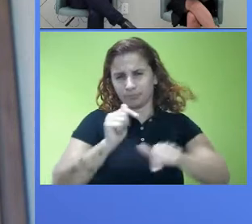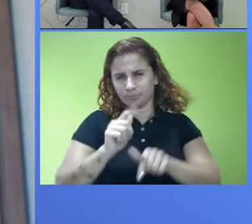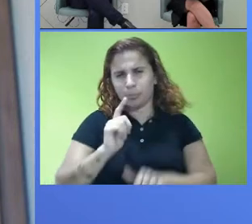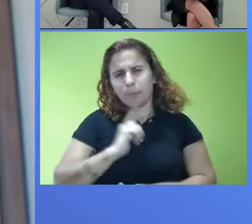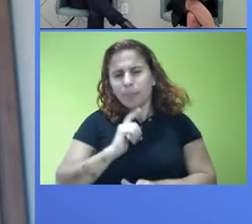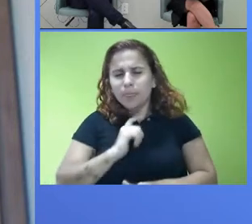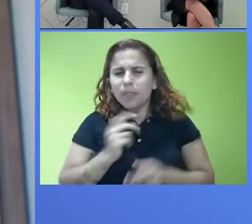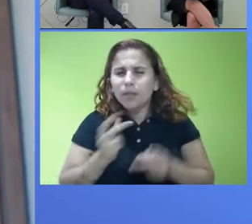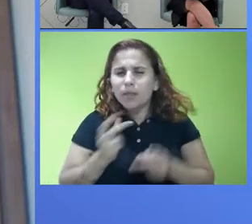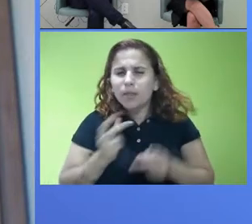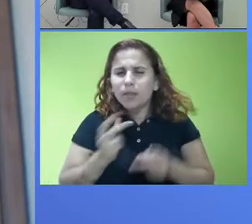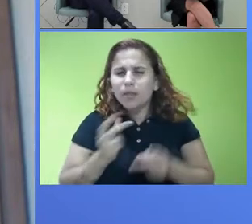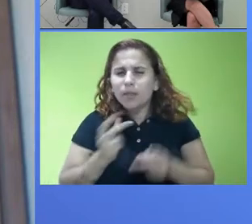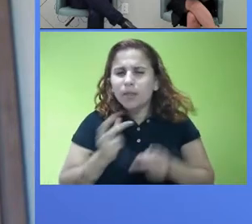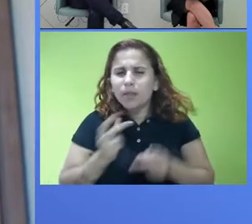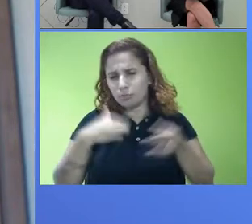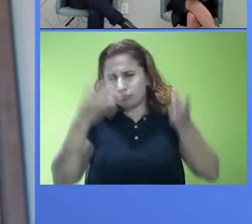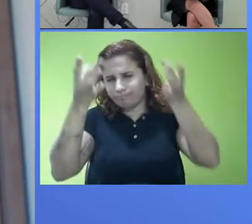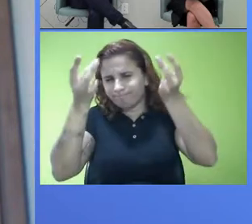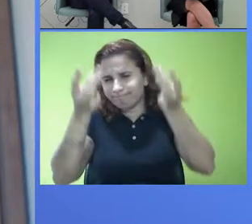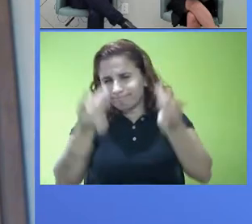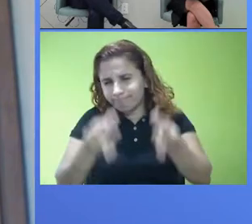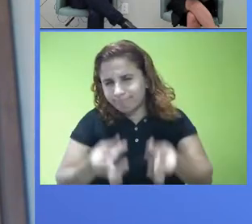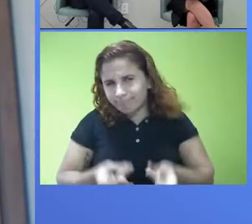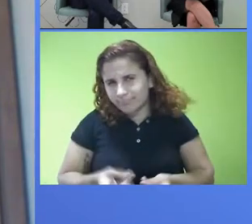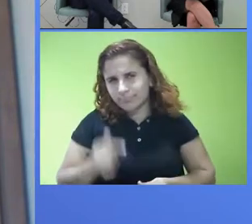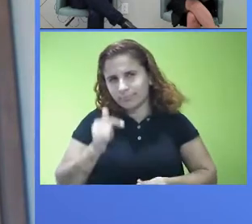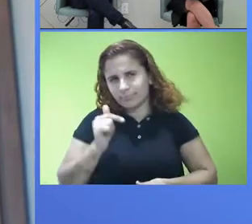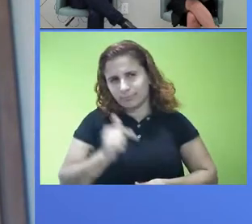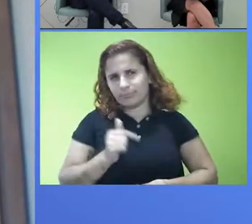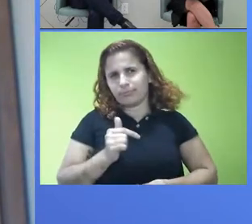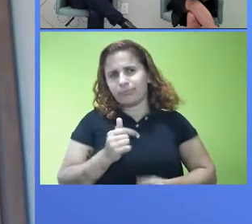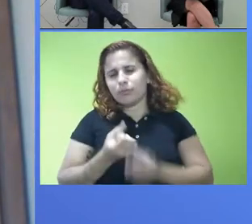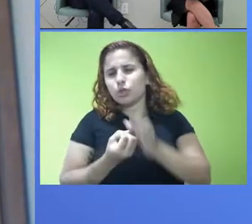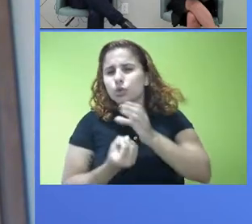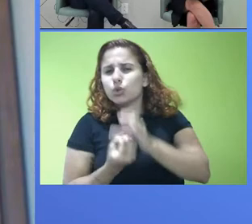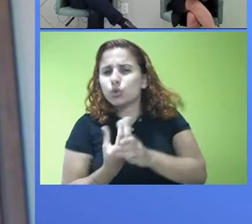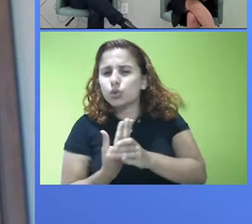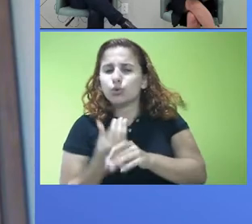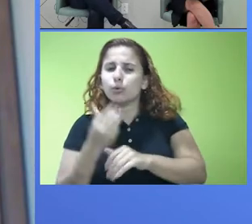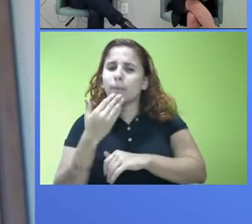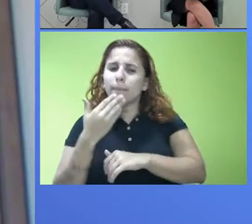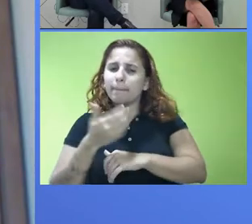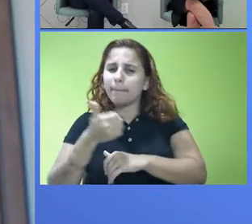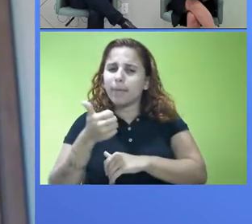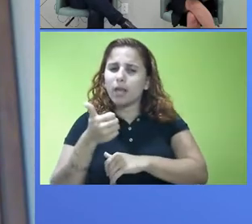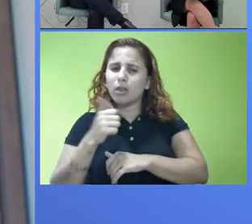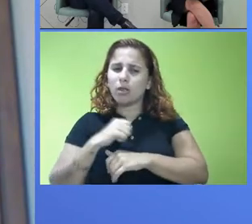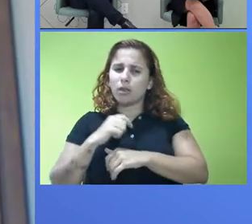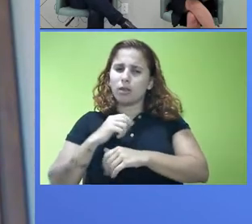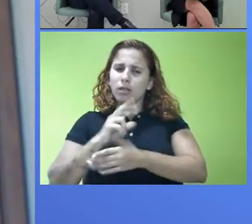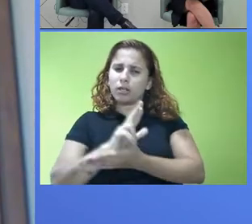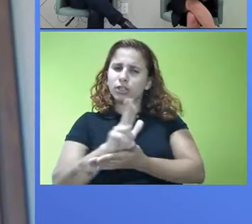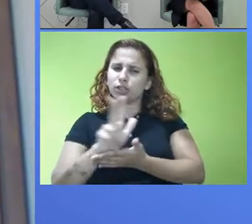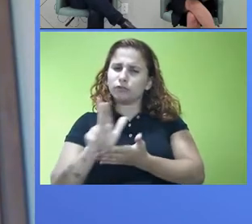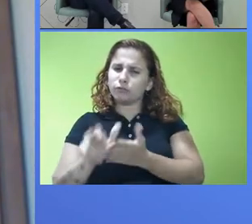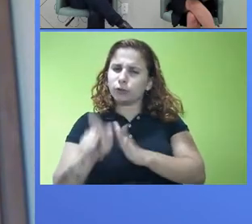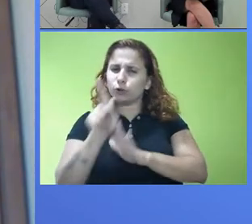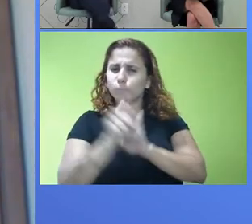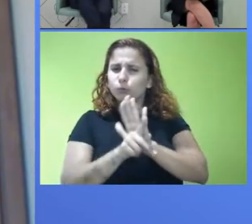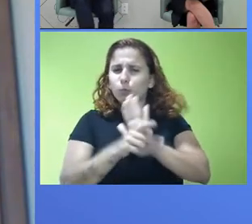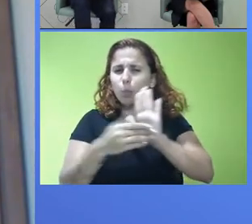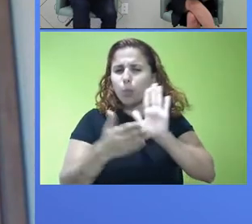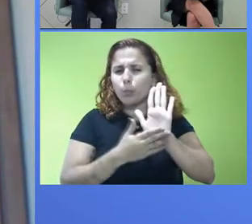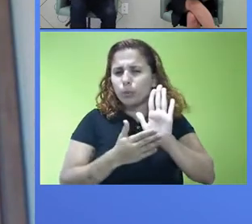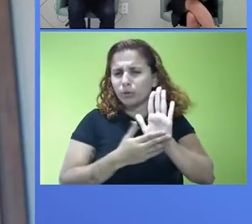analisei nos países da América Latina, que onde surtiu efeito é onde tem programas de acompanhamento dessas pessoas com deficiência